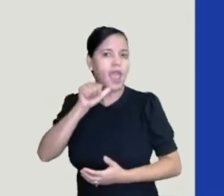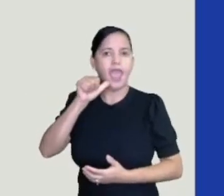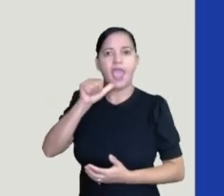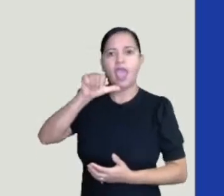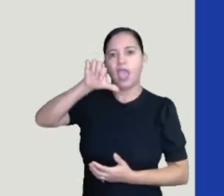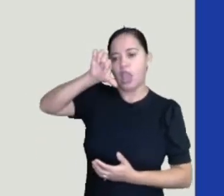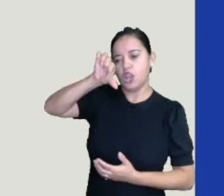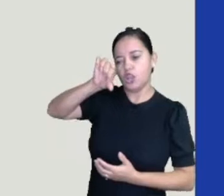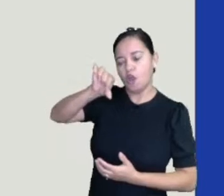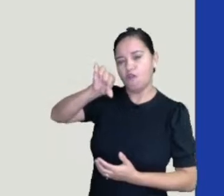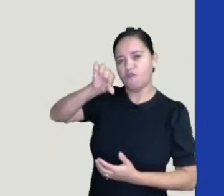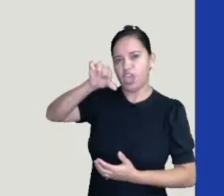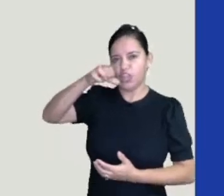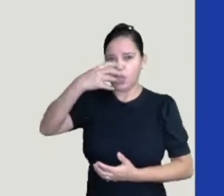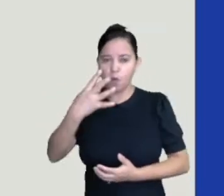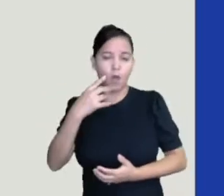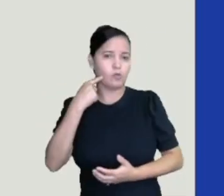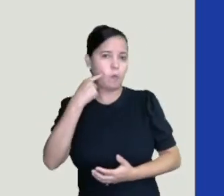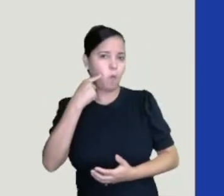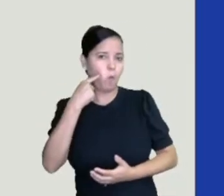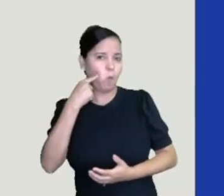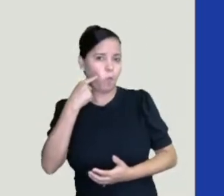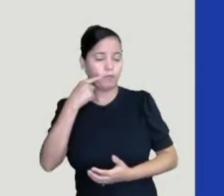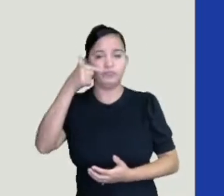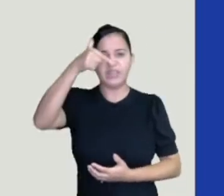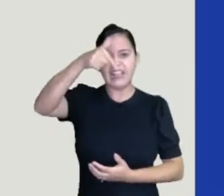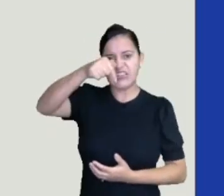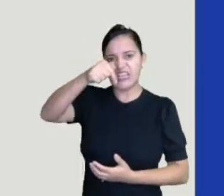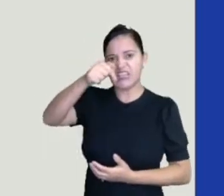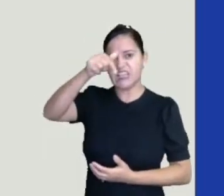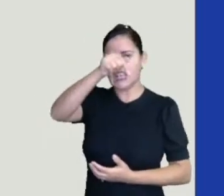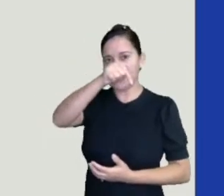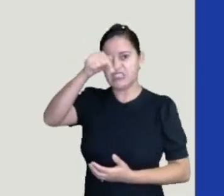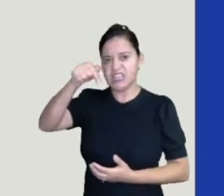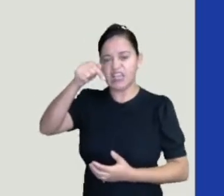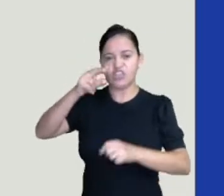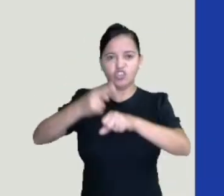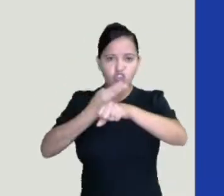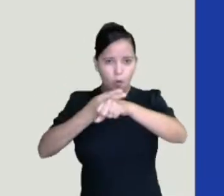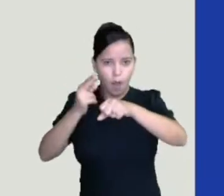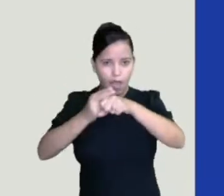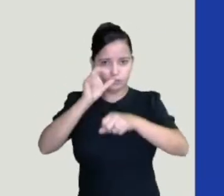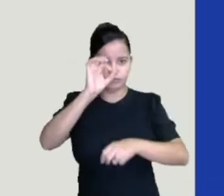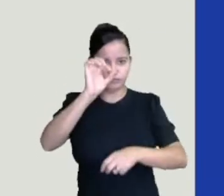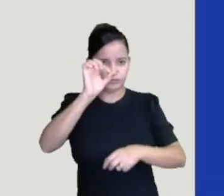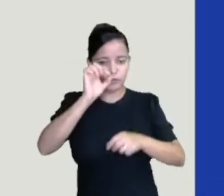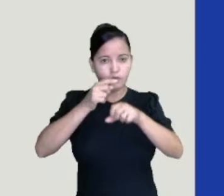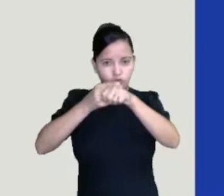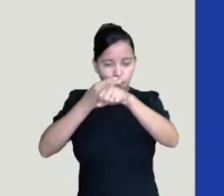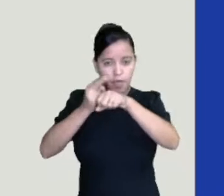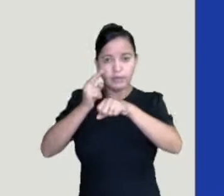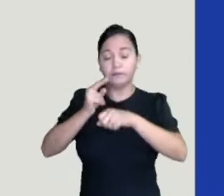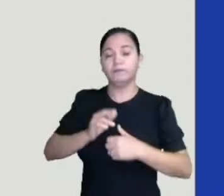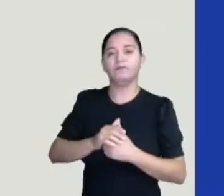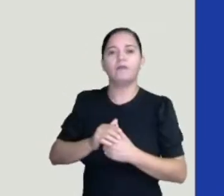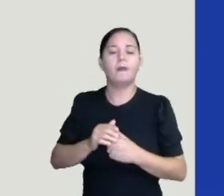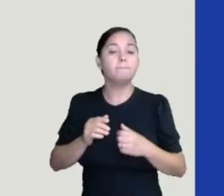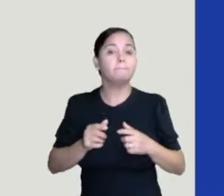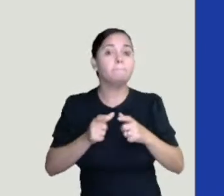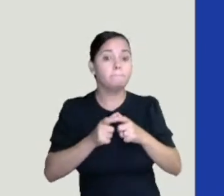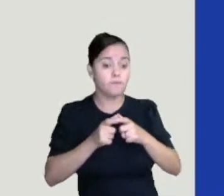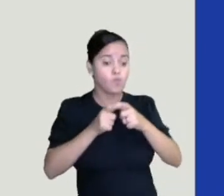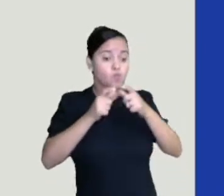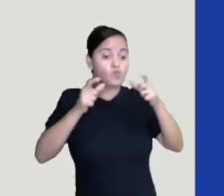levaram 92 bombons e 77 brigadeiros. Aí eu pergunto, quem levou